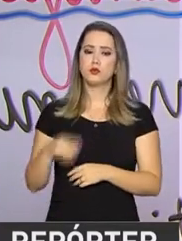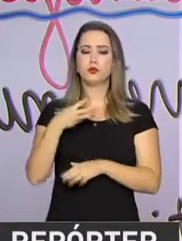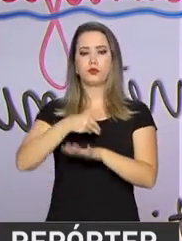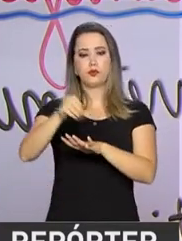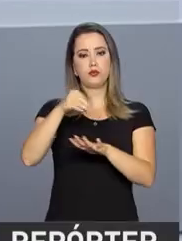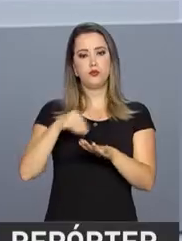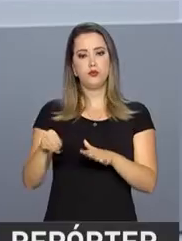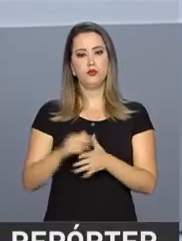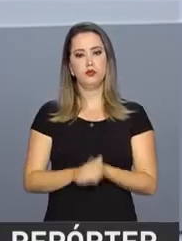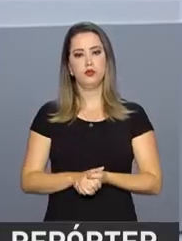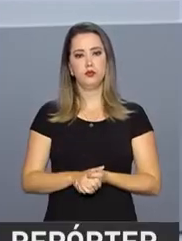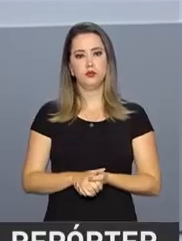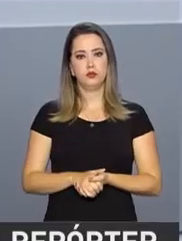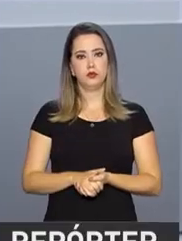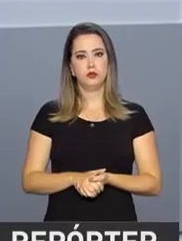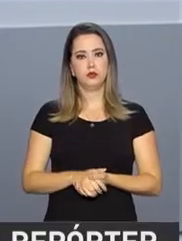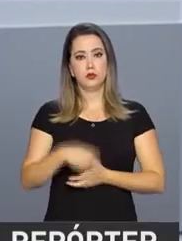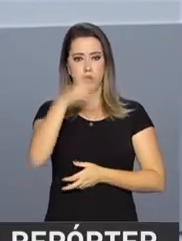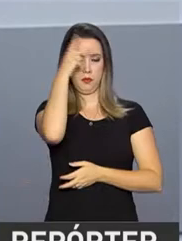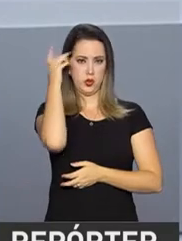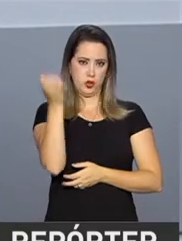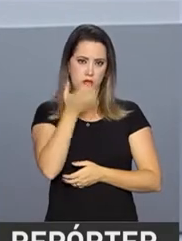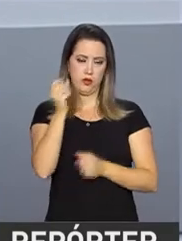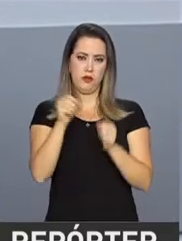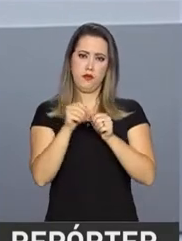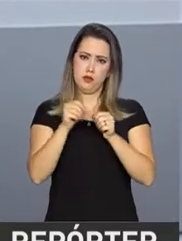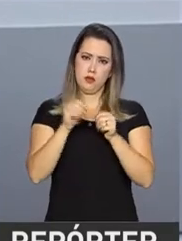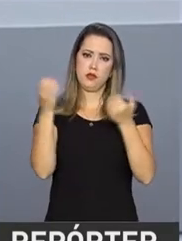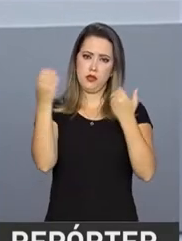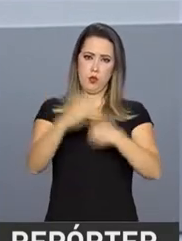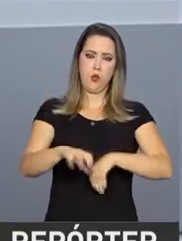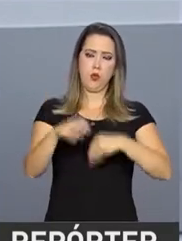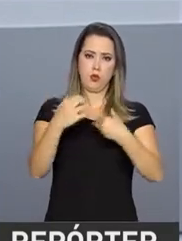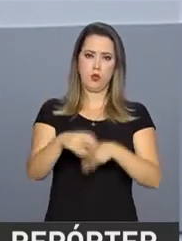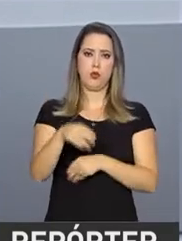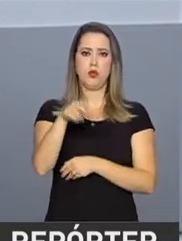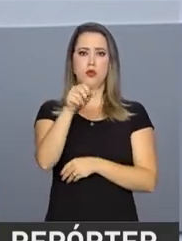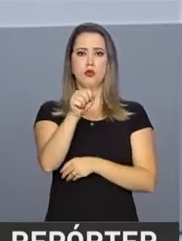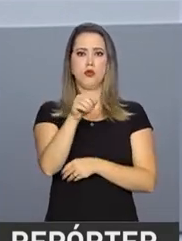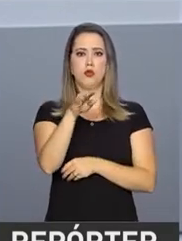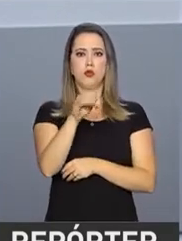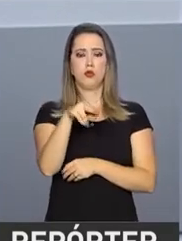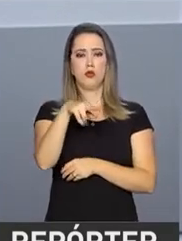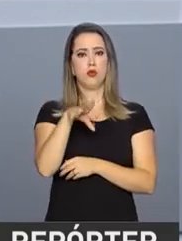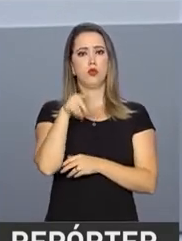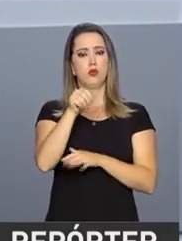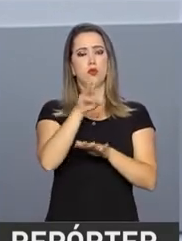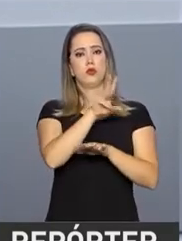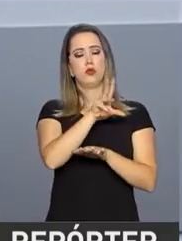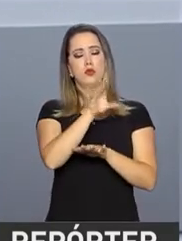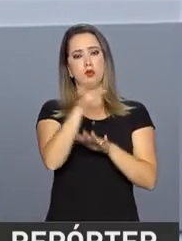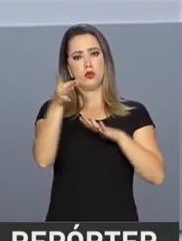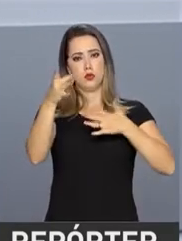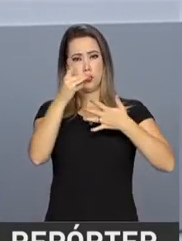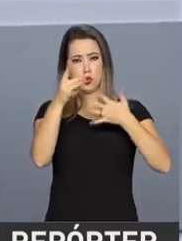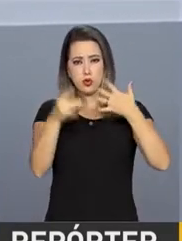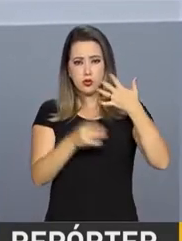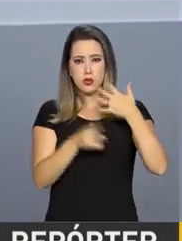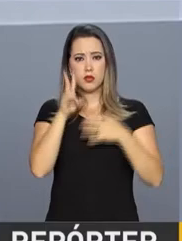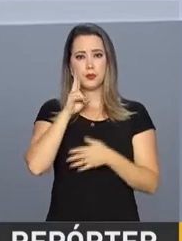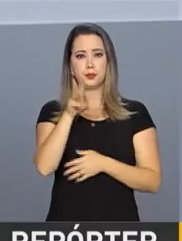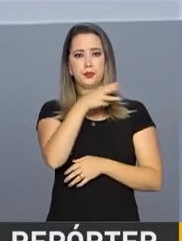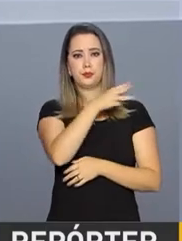informações para quem se interessam sobre a oportunidade de trabalho na abin todas as informações eo edital completo